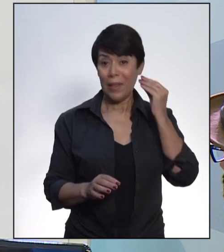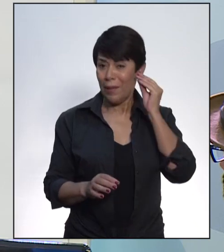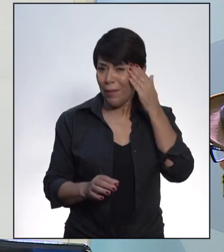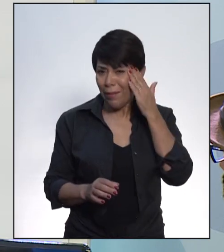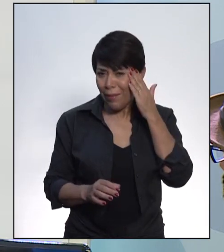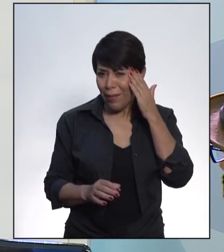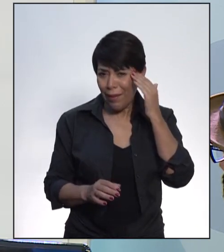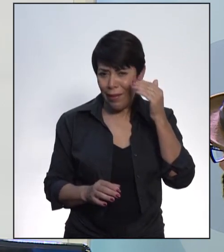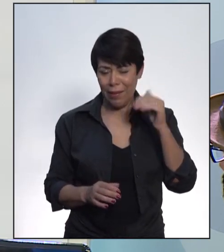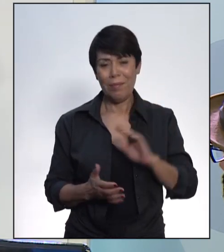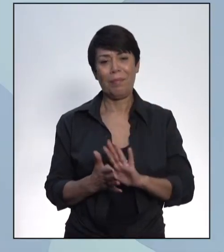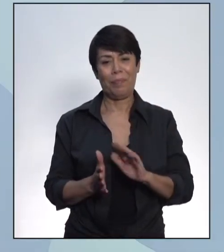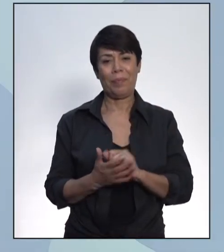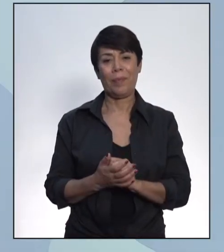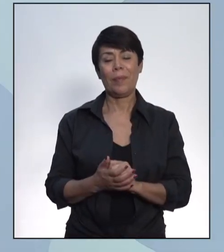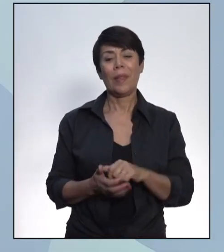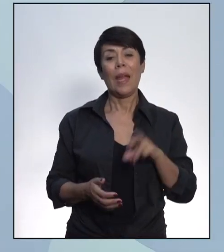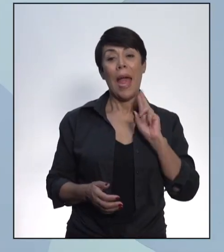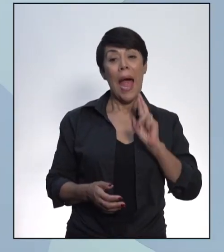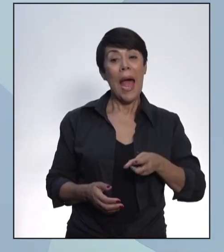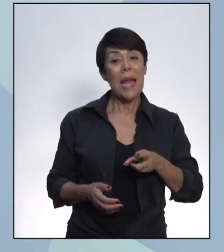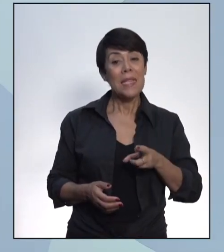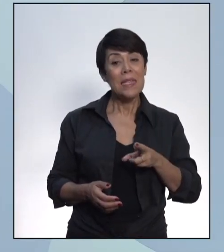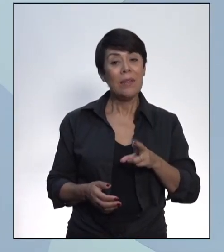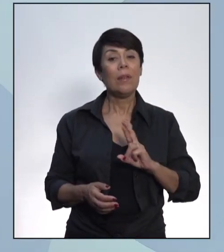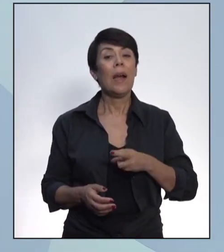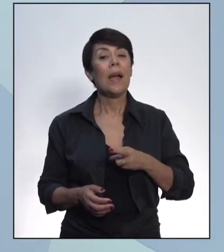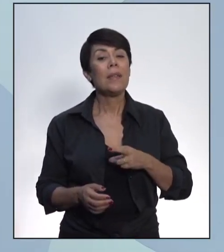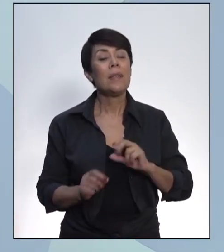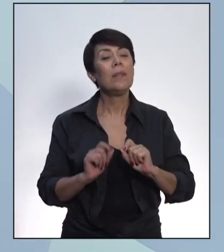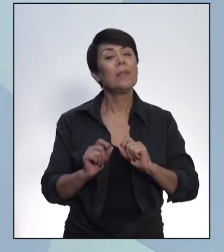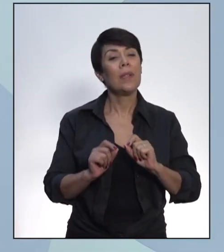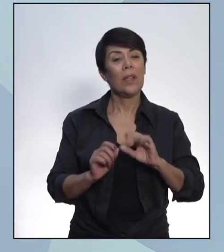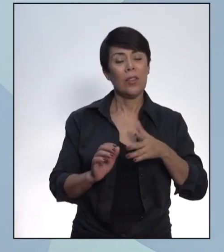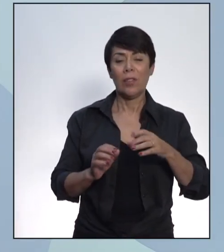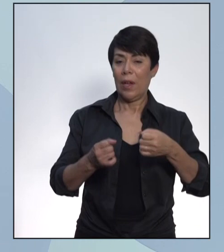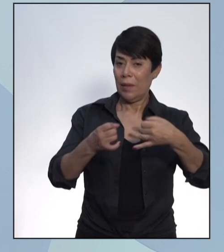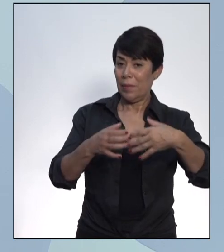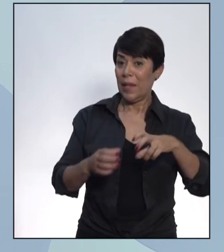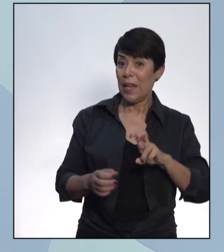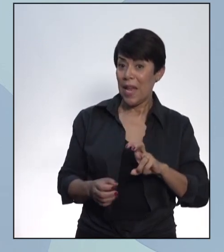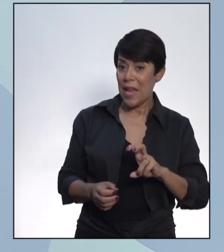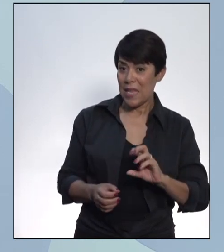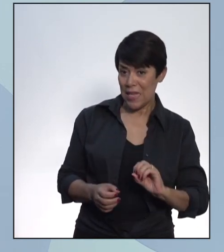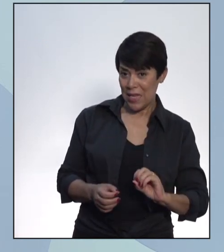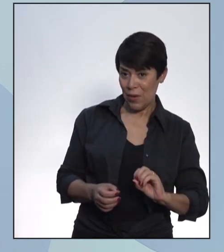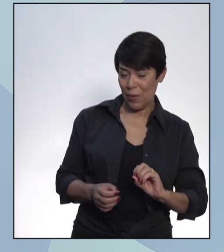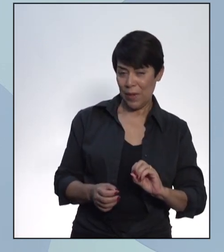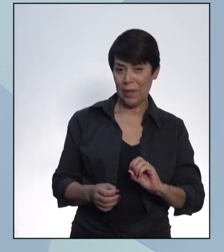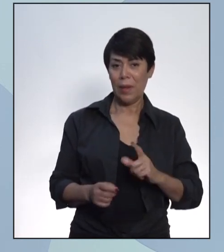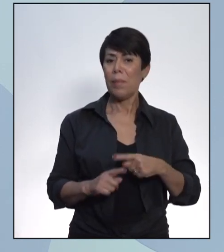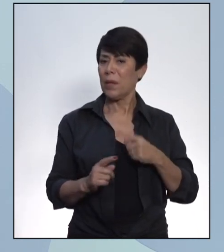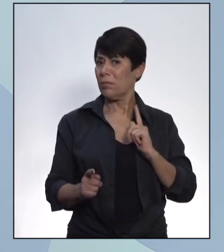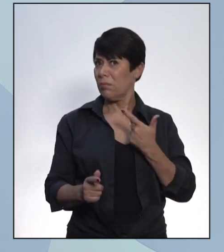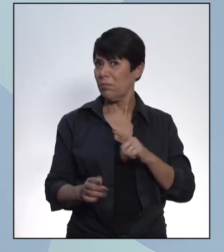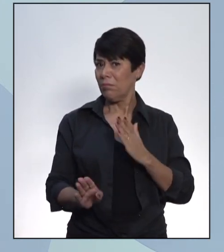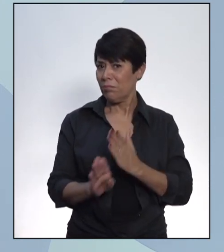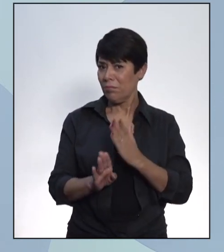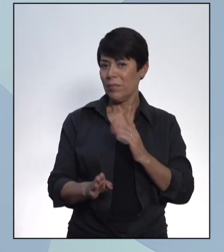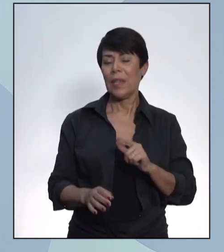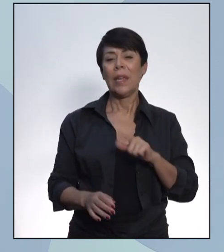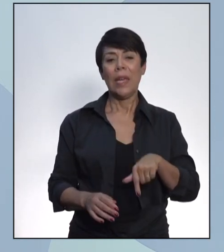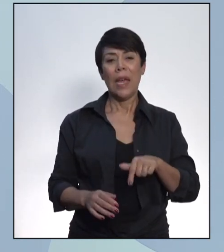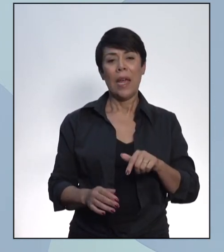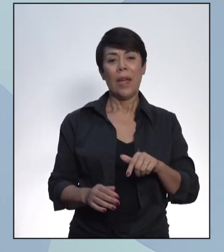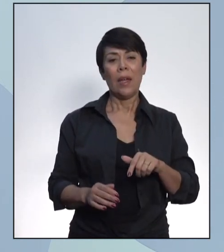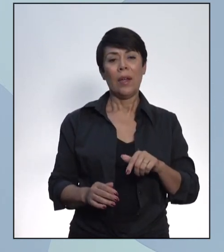entender. Razão, o que é a razão? A razão, ele fala no enunciado que é 50, mas eu posso identificar. É o